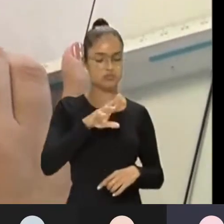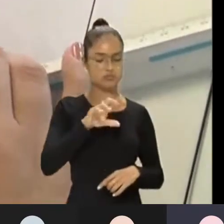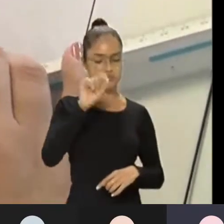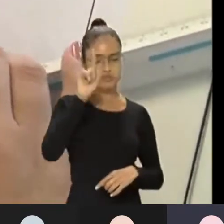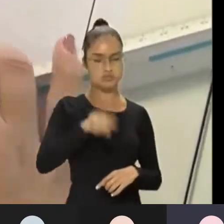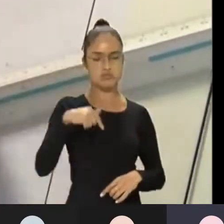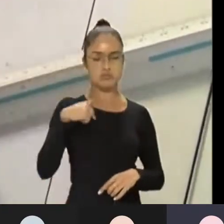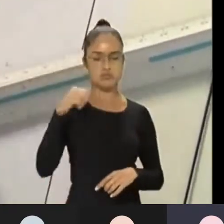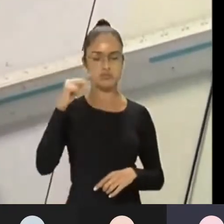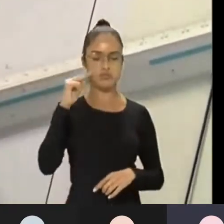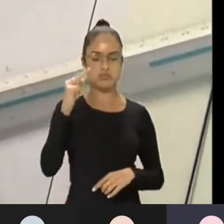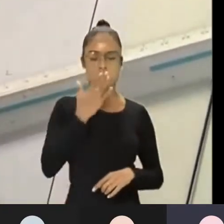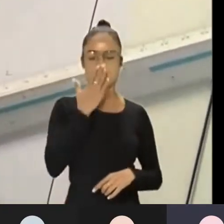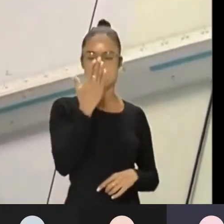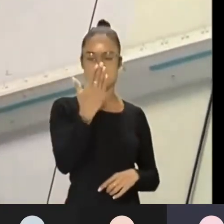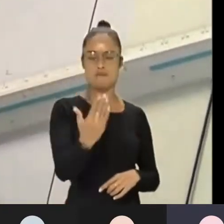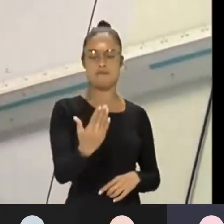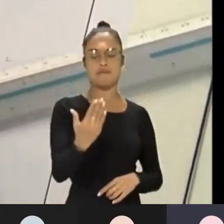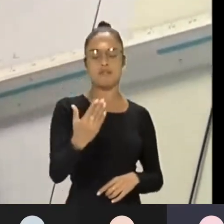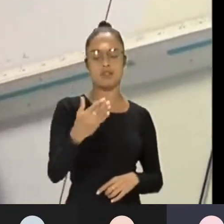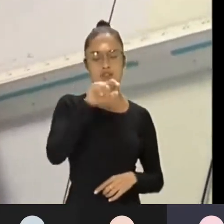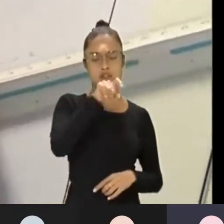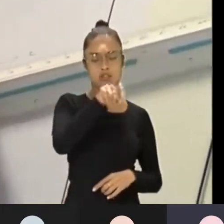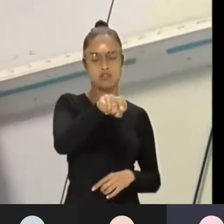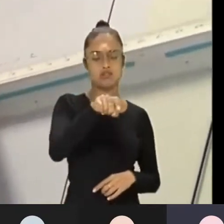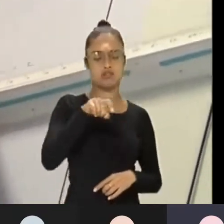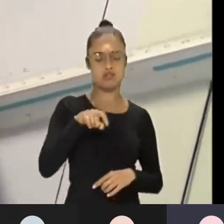X. Marco 2,6.